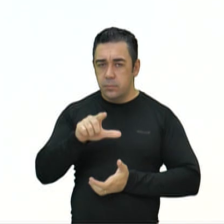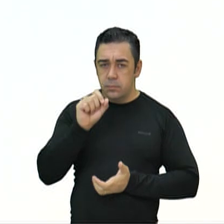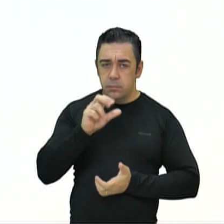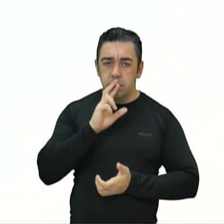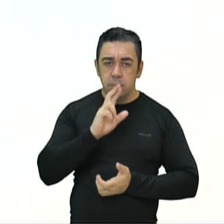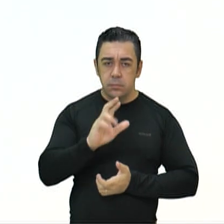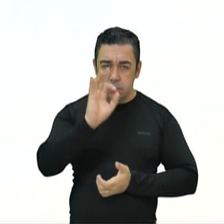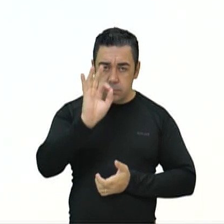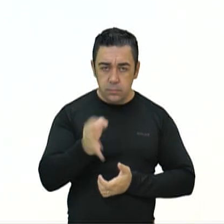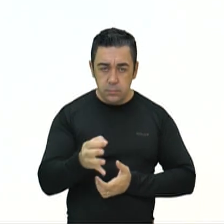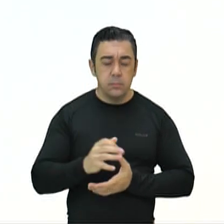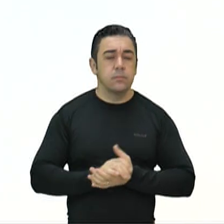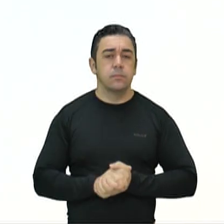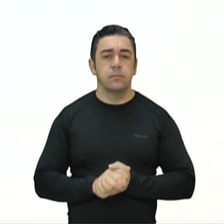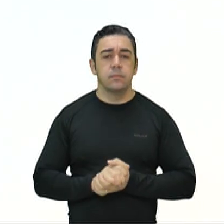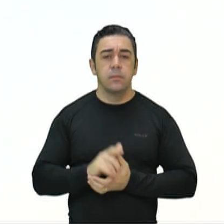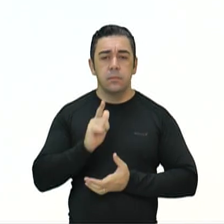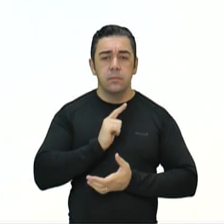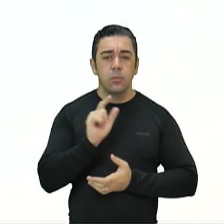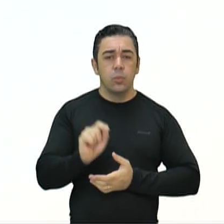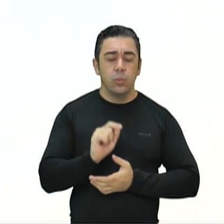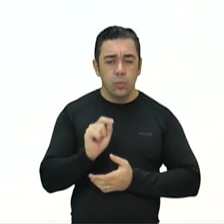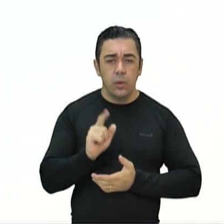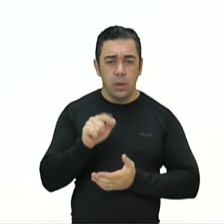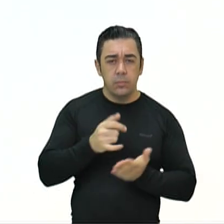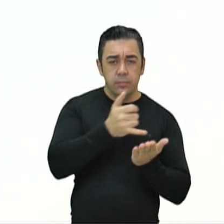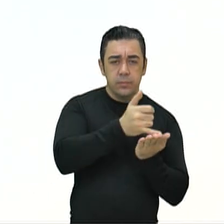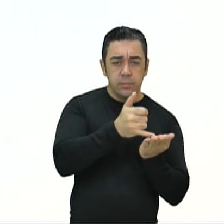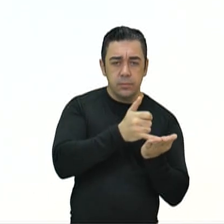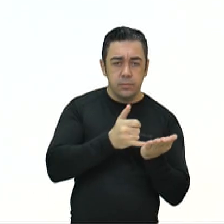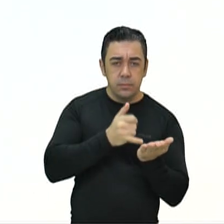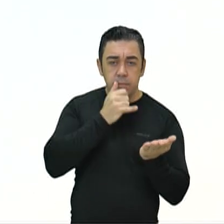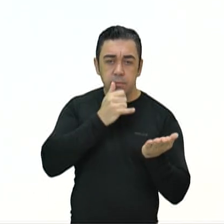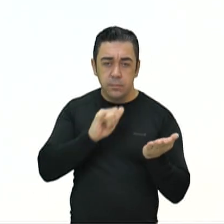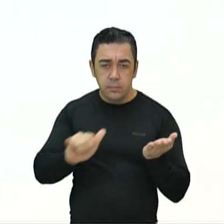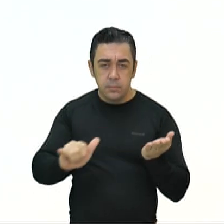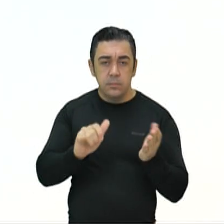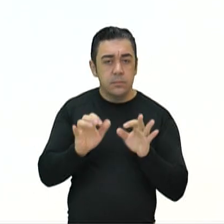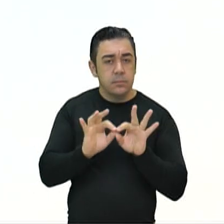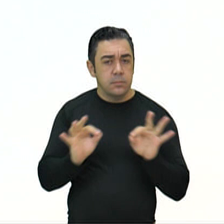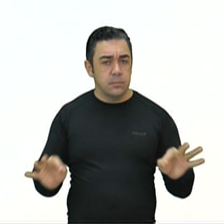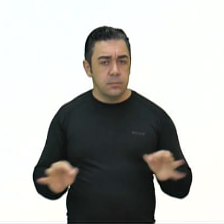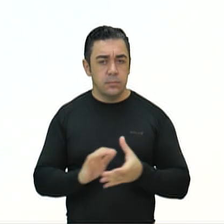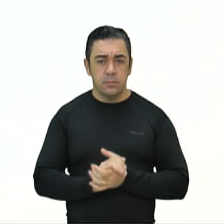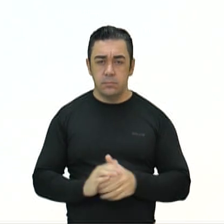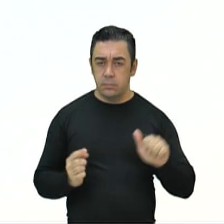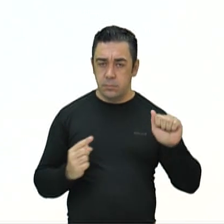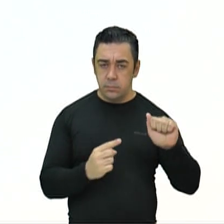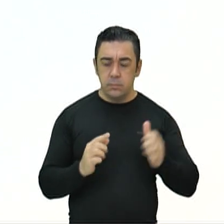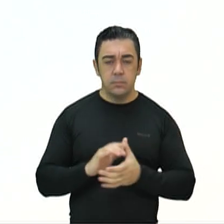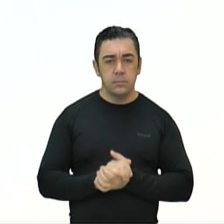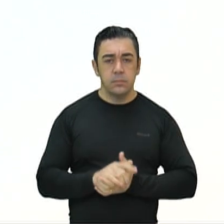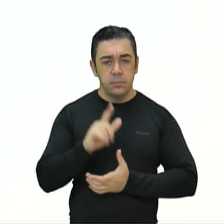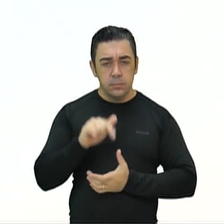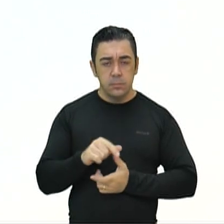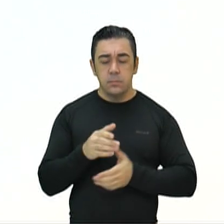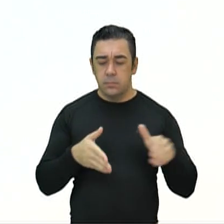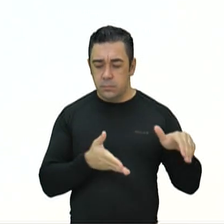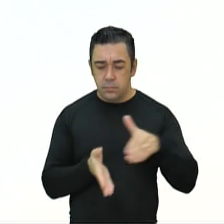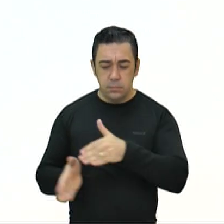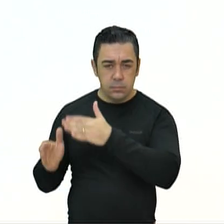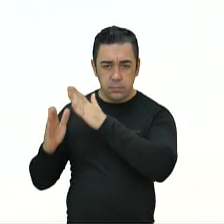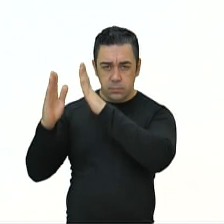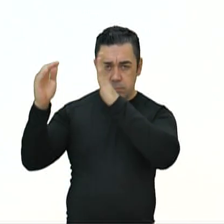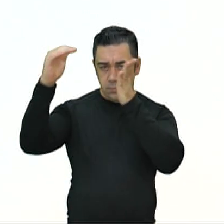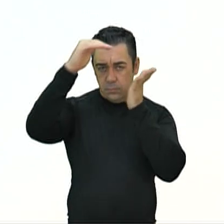alternativa correta quanto ao circuito elétrico simples. A letra A diz, é o caminho que permite a passagem